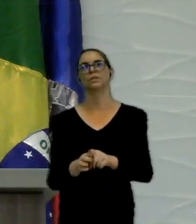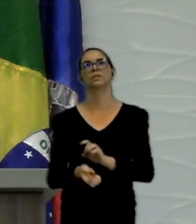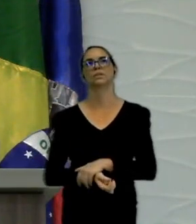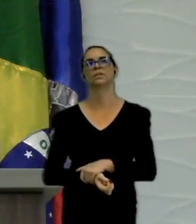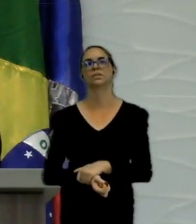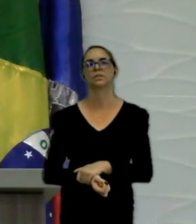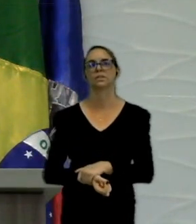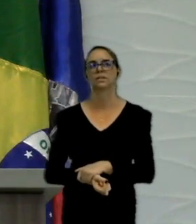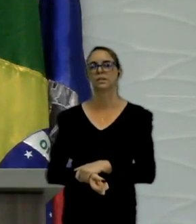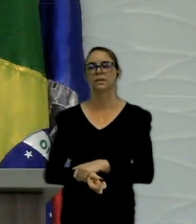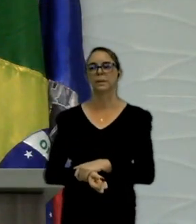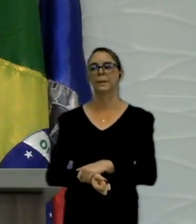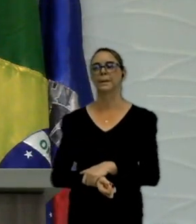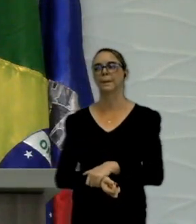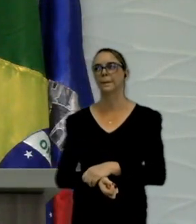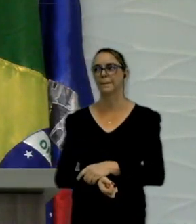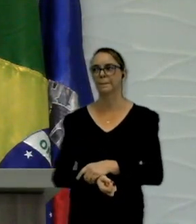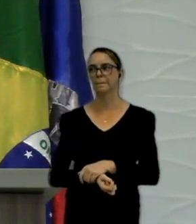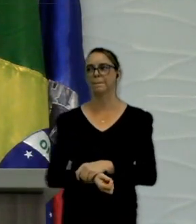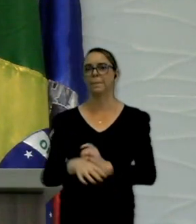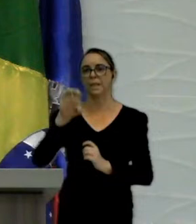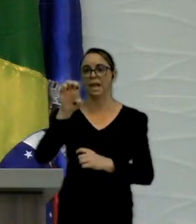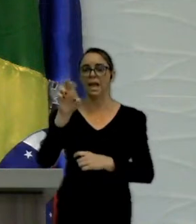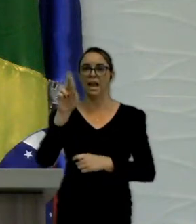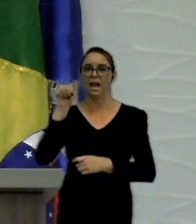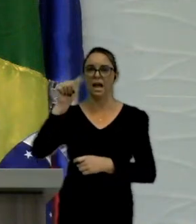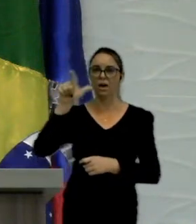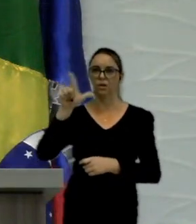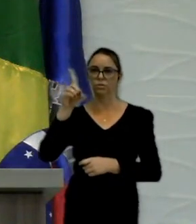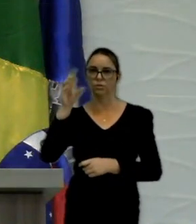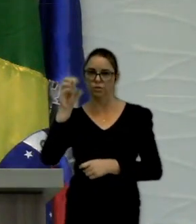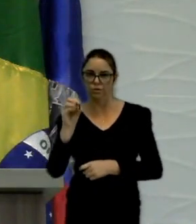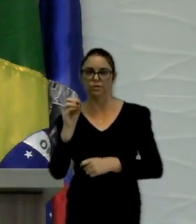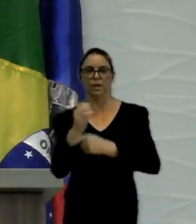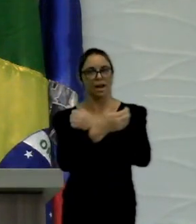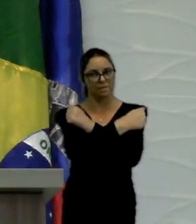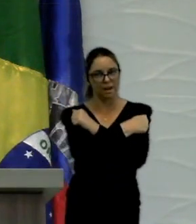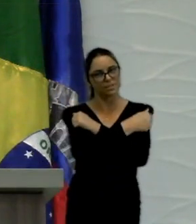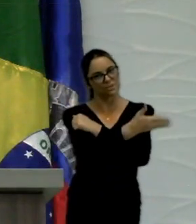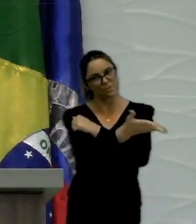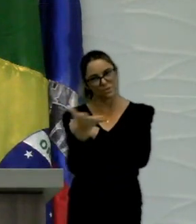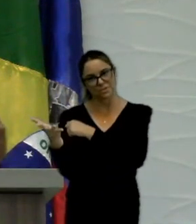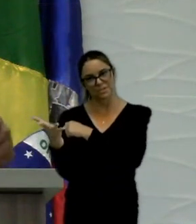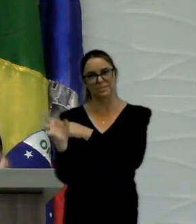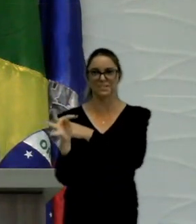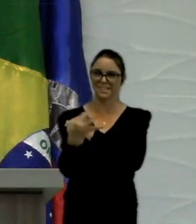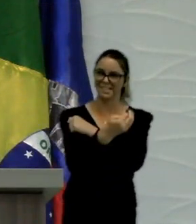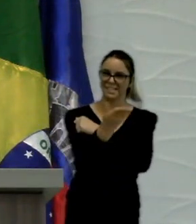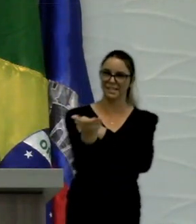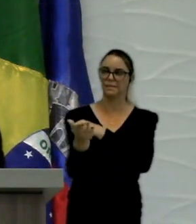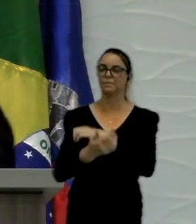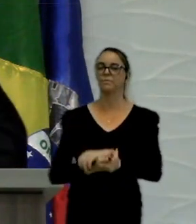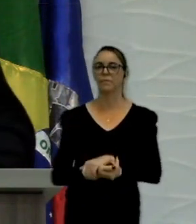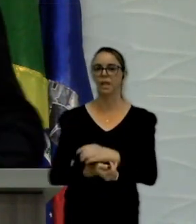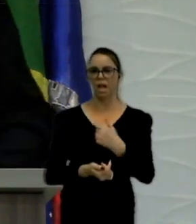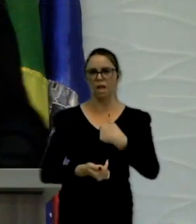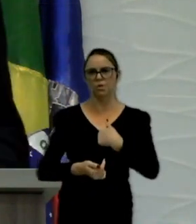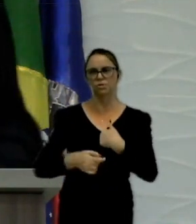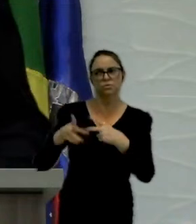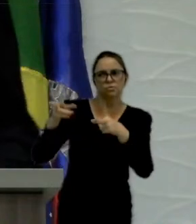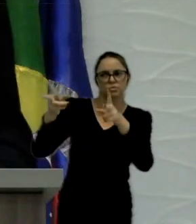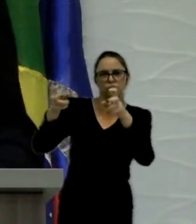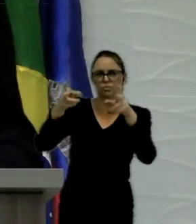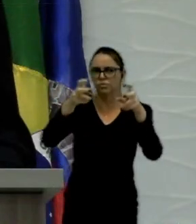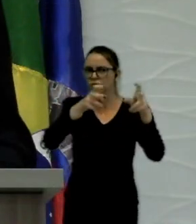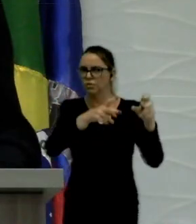do assentamento de João Borrego, e Heraldo Cabeleireiro, um abraço a vocês todos. Mas escutando aqui, rapaz, o discurso dos